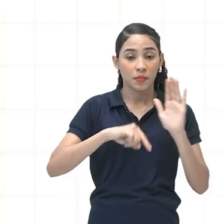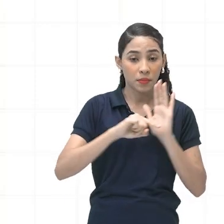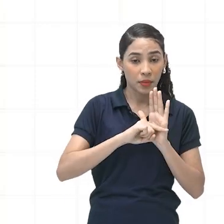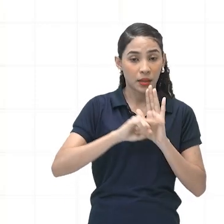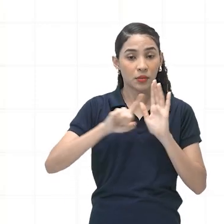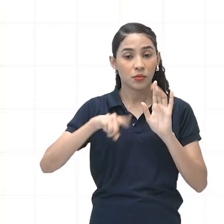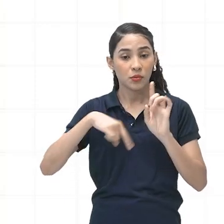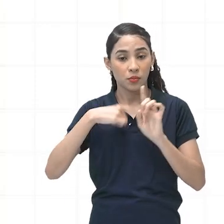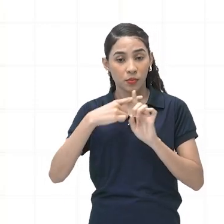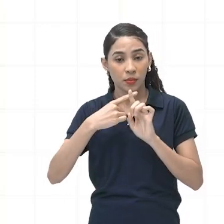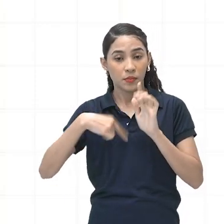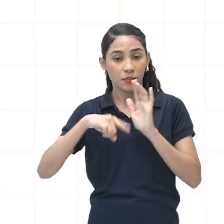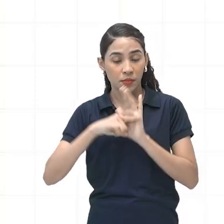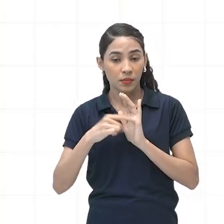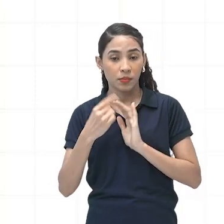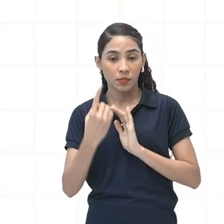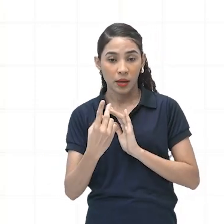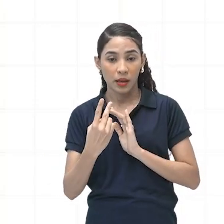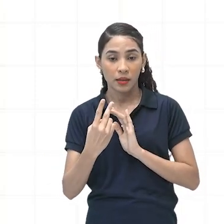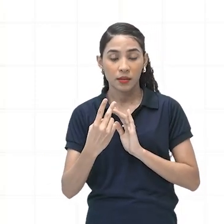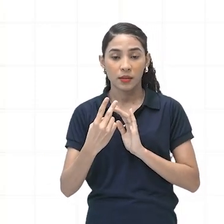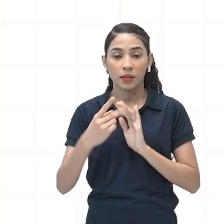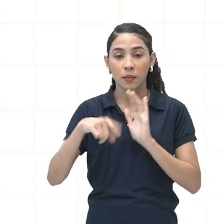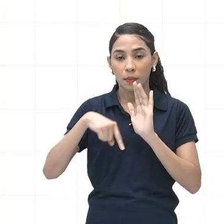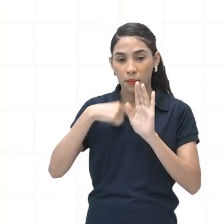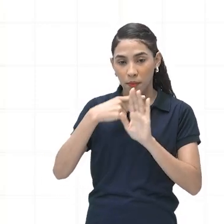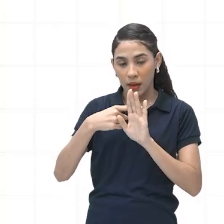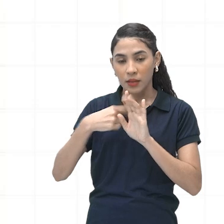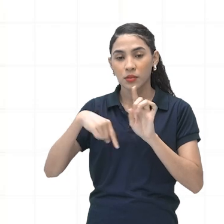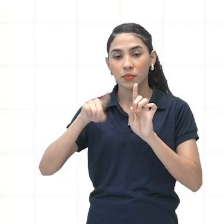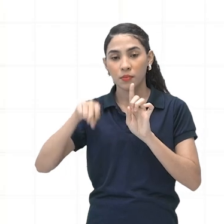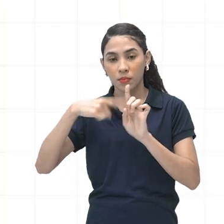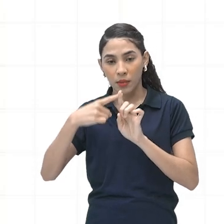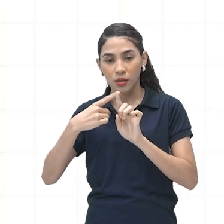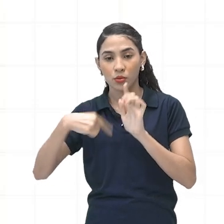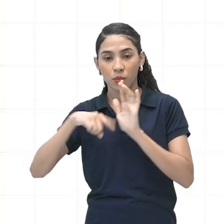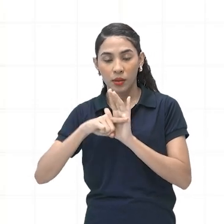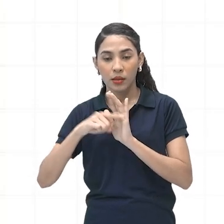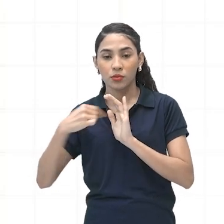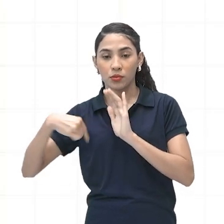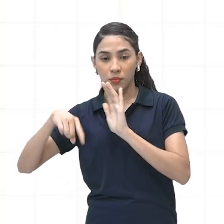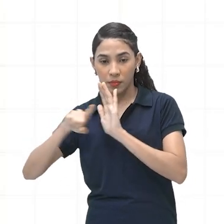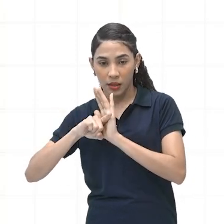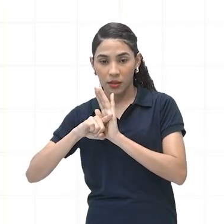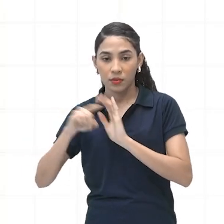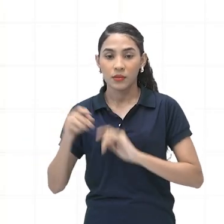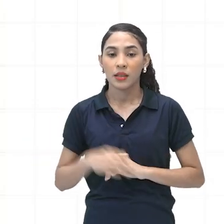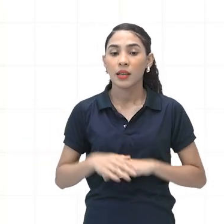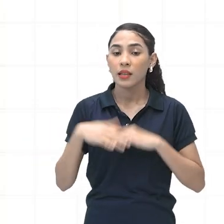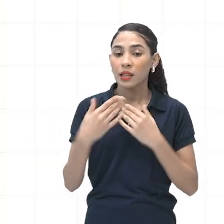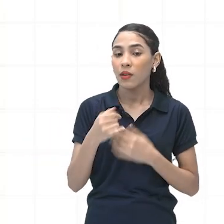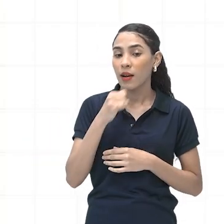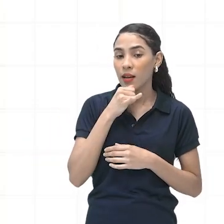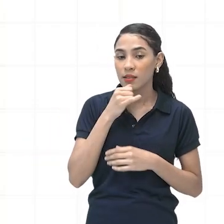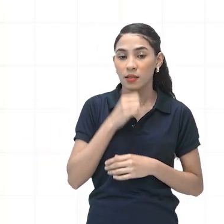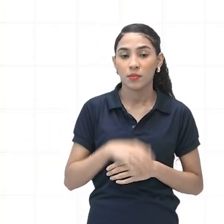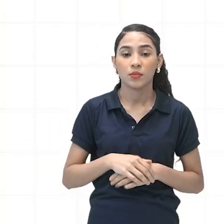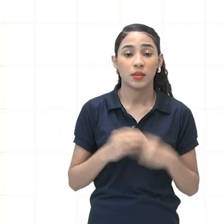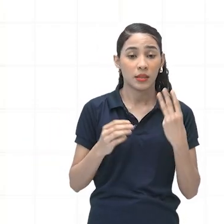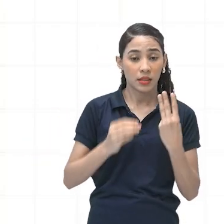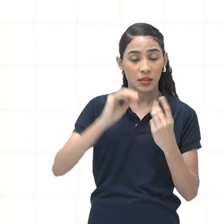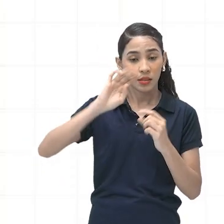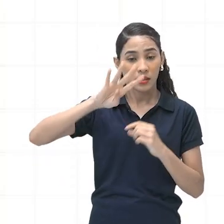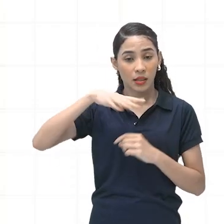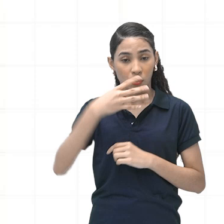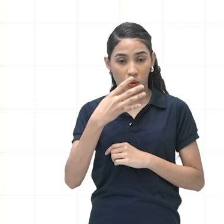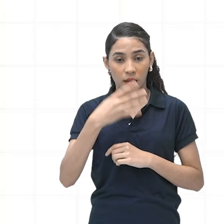mais com menos menos com menos mais. Então, esse resultado aqui é positivo. É a mesma coisa que